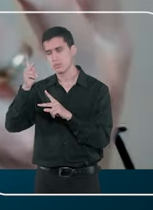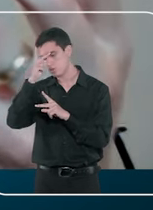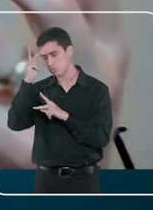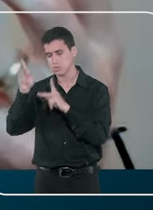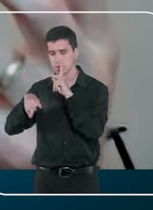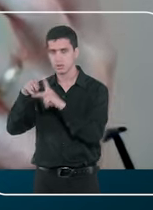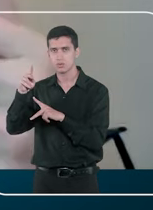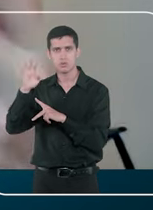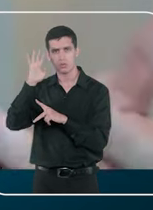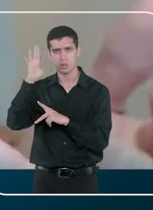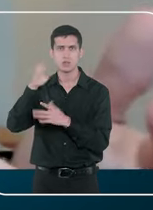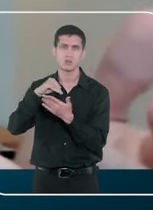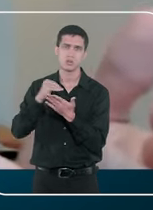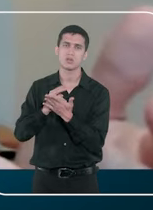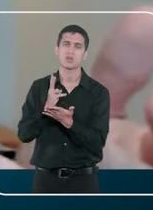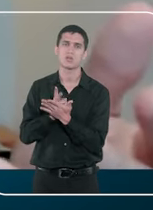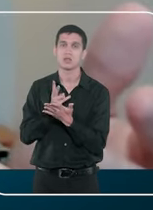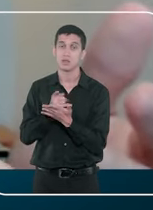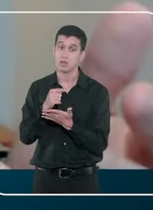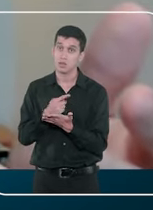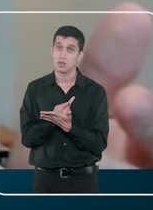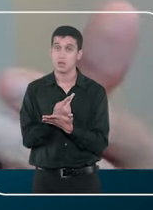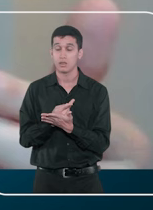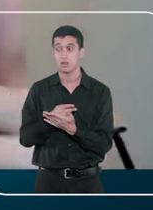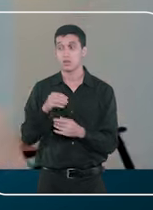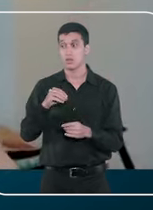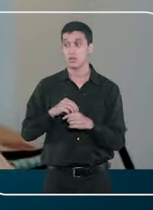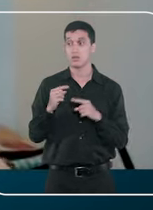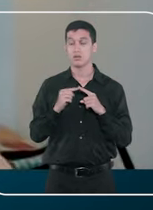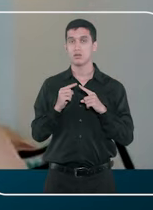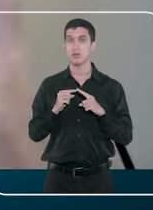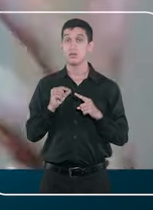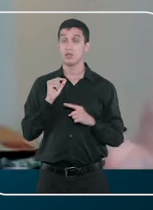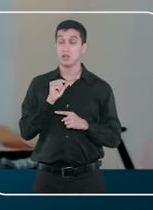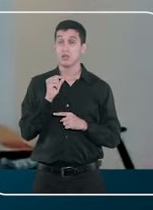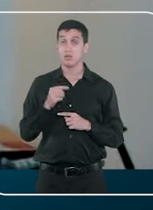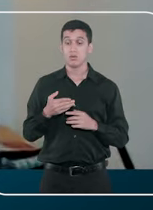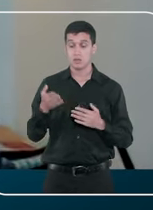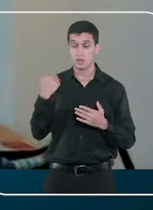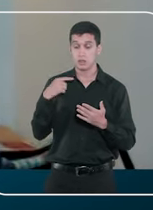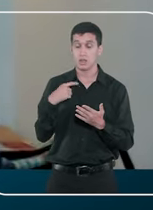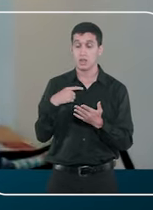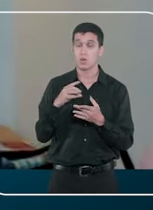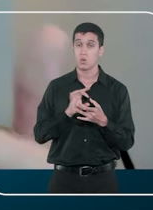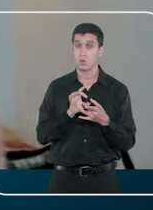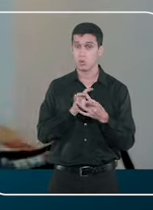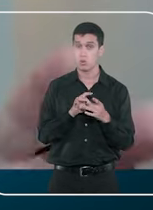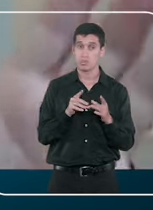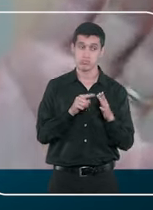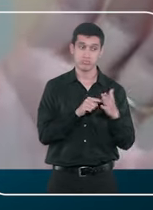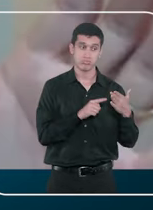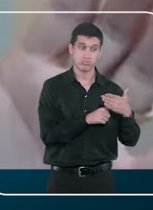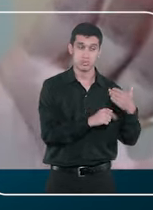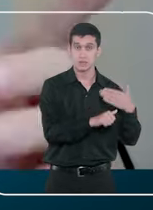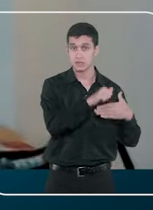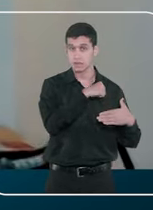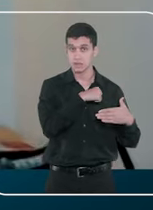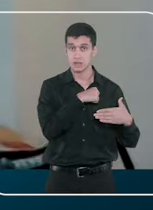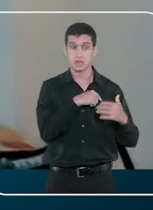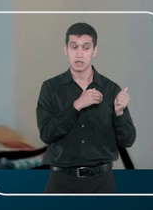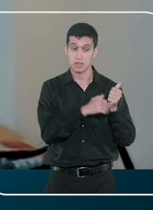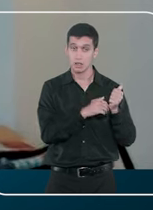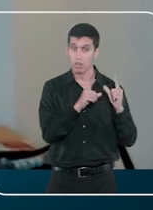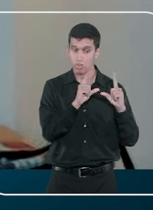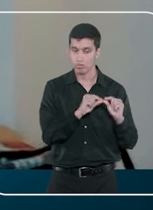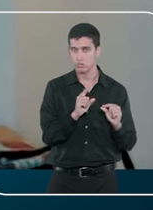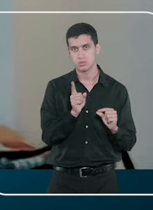prevalece essa compreensão que é equivocada, no sentido de que, uma vez homologada a colaboração premiada, o sigilo cai. Não, não